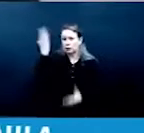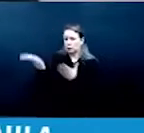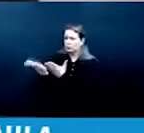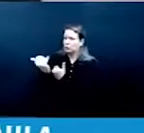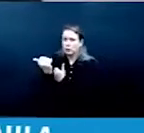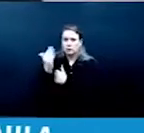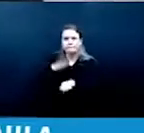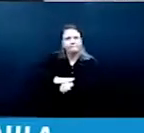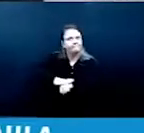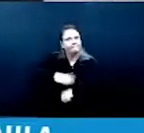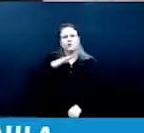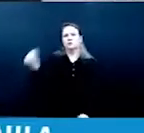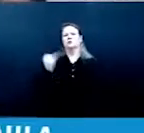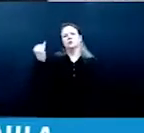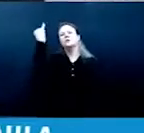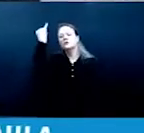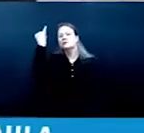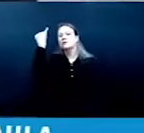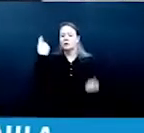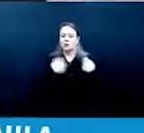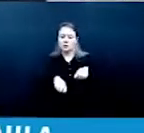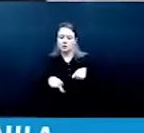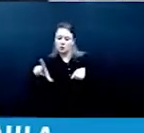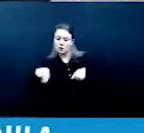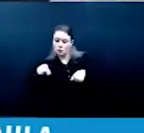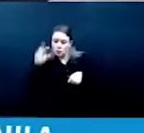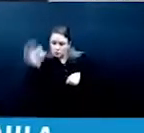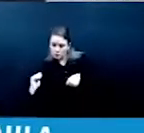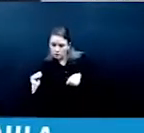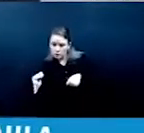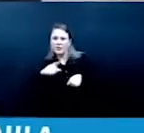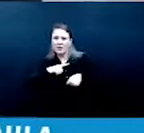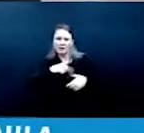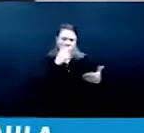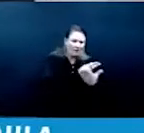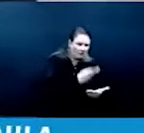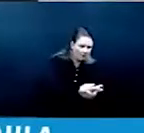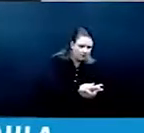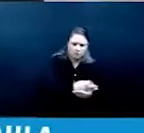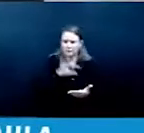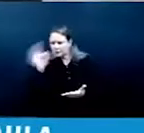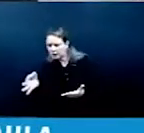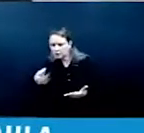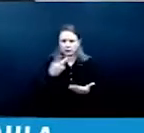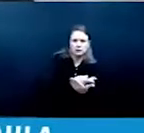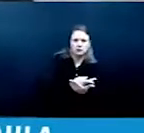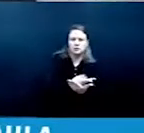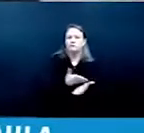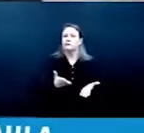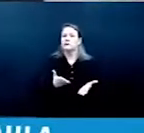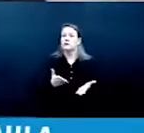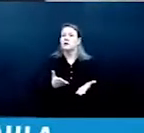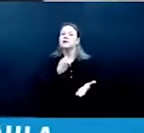às vezes, as decisões, elas são certas e erradas. Sim. Mas a questão de errar, uma coisa é você errar tentando